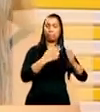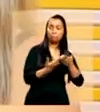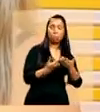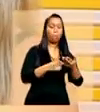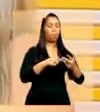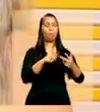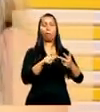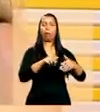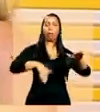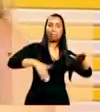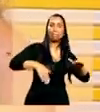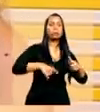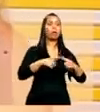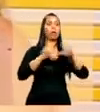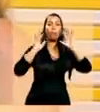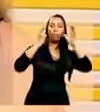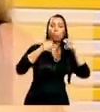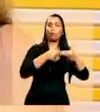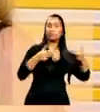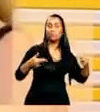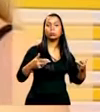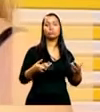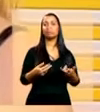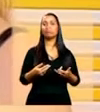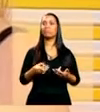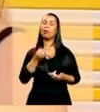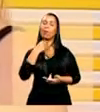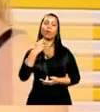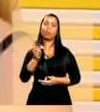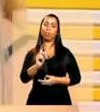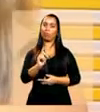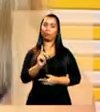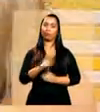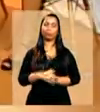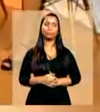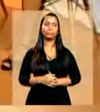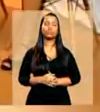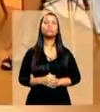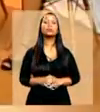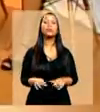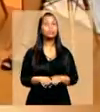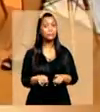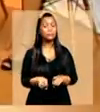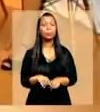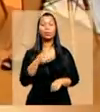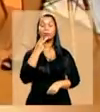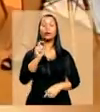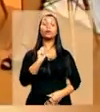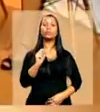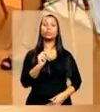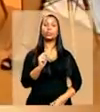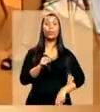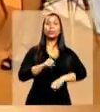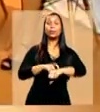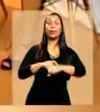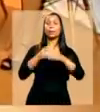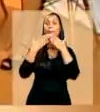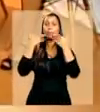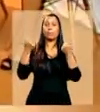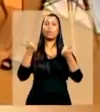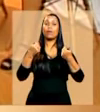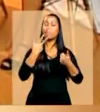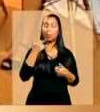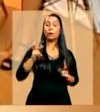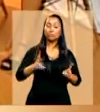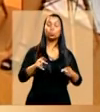N obrigações que ele já tem durante todo o ano não é bacana, não é legal. Bia, tem também que a gente fala de qualidade do tempo, né?